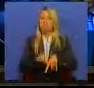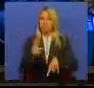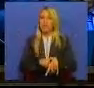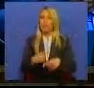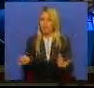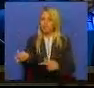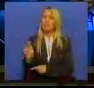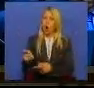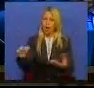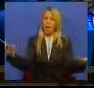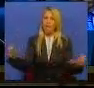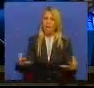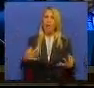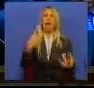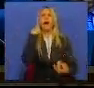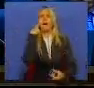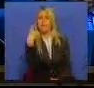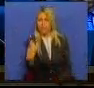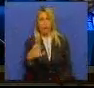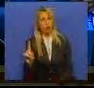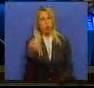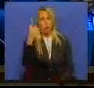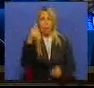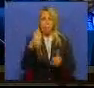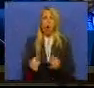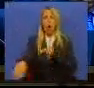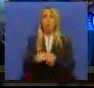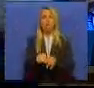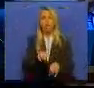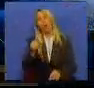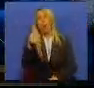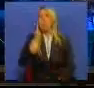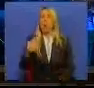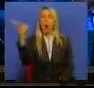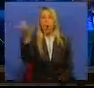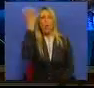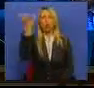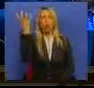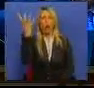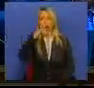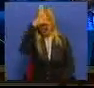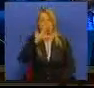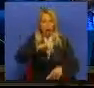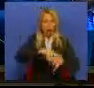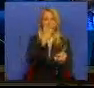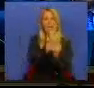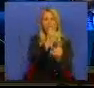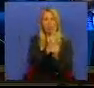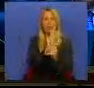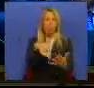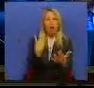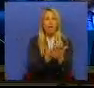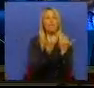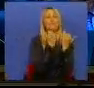reconhecer que não é boa política, nem é boa cultura, que o Estado seja ao mesmo tempo prestador e